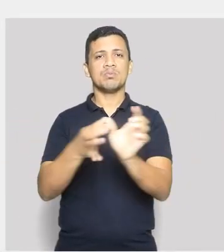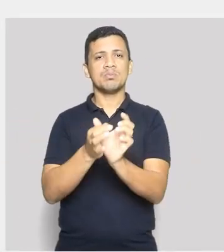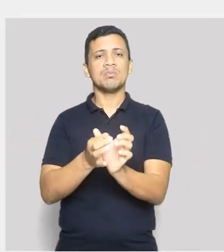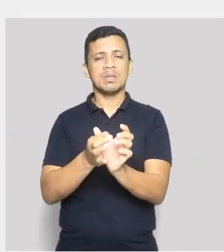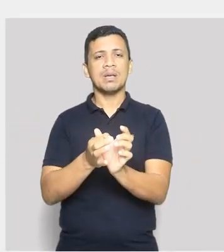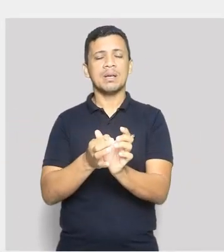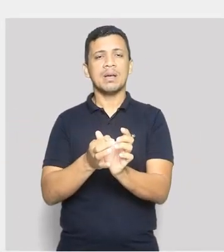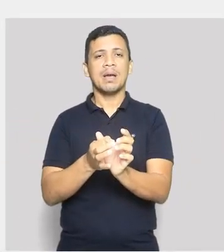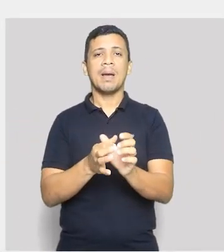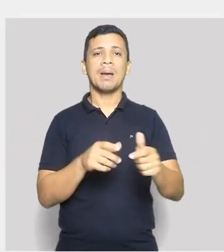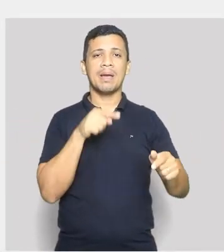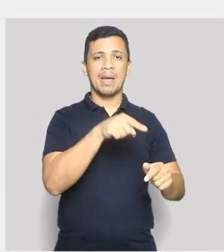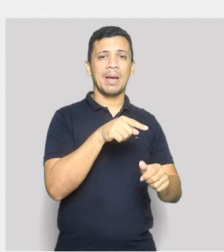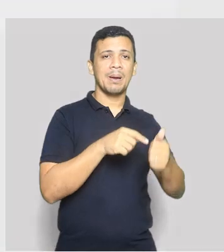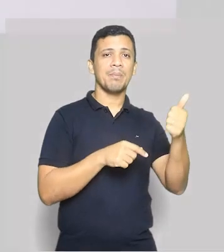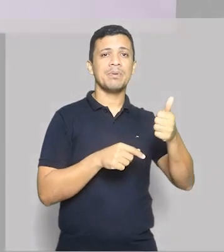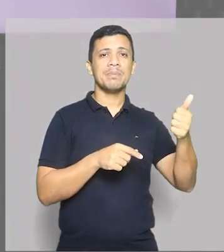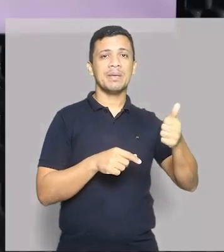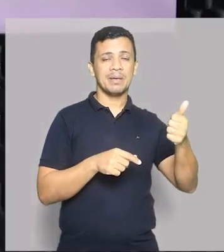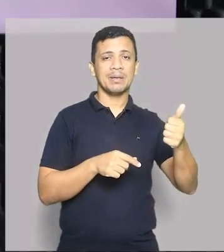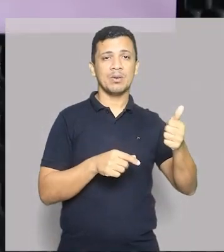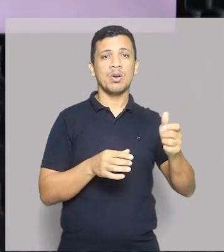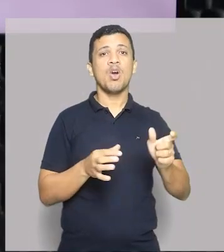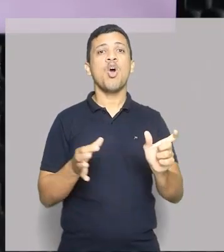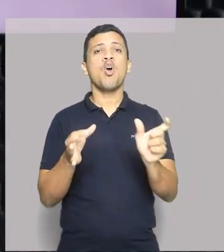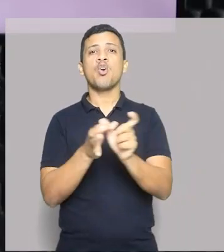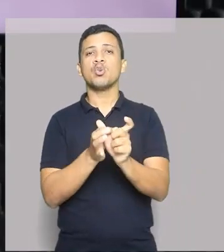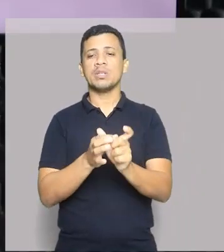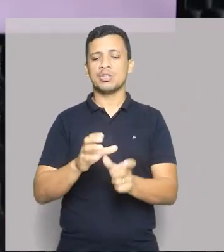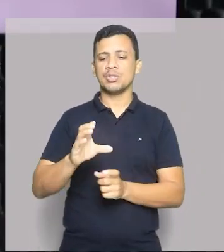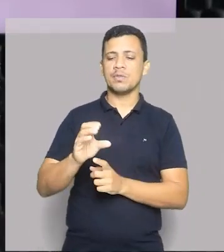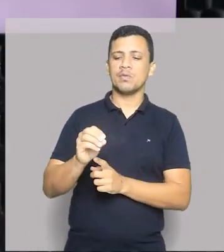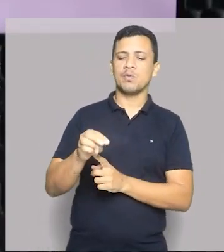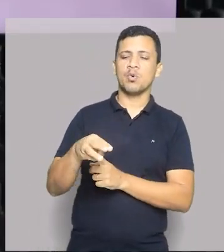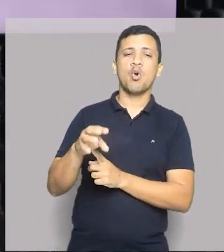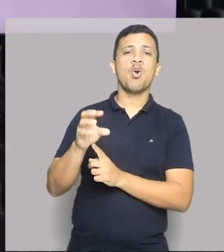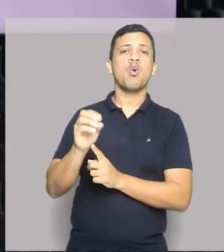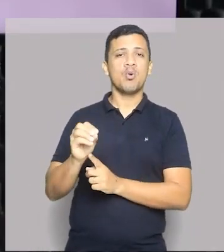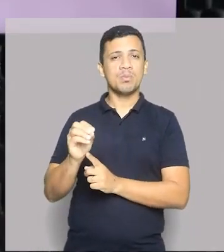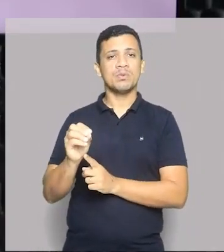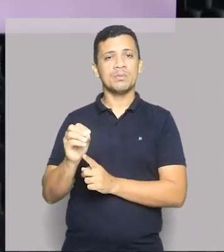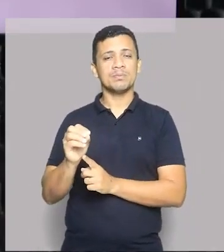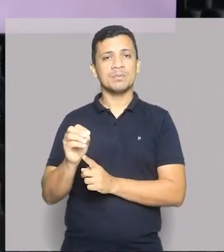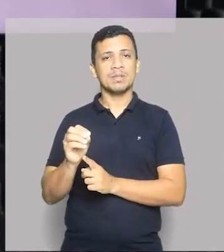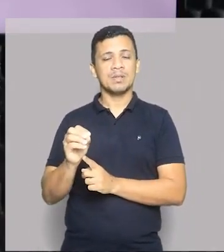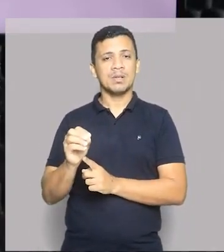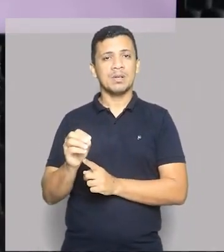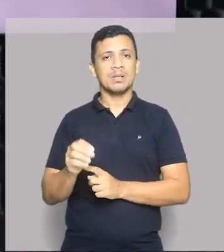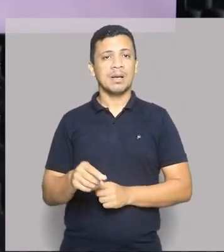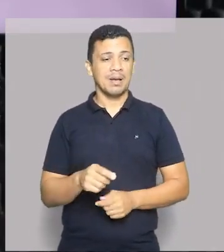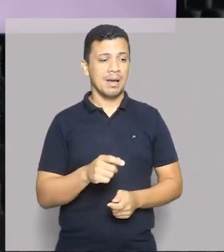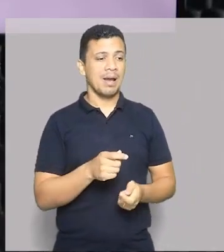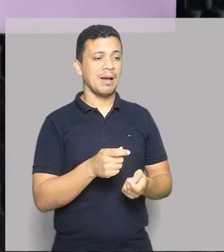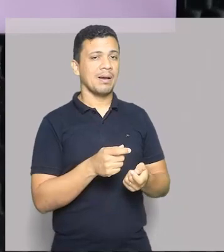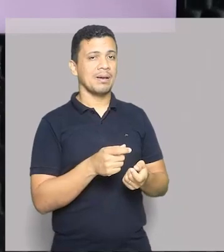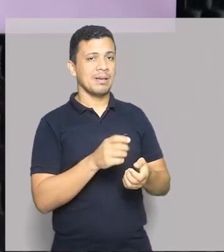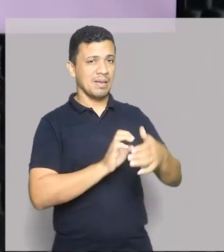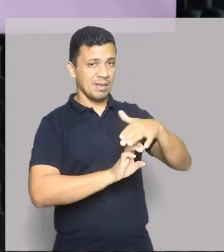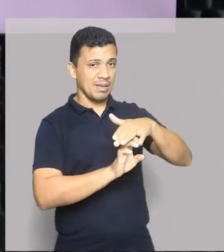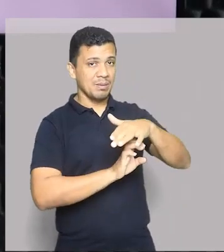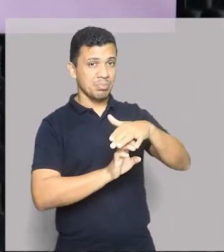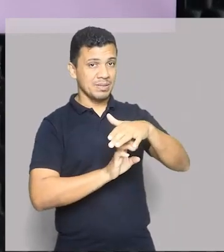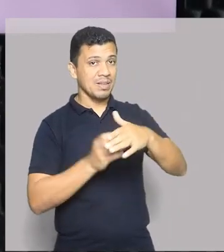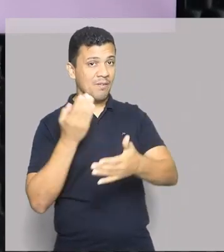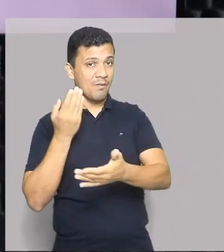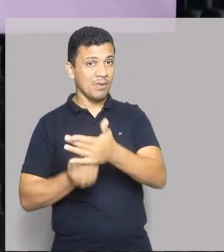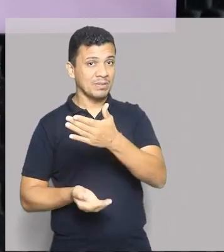O conectivo é o como, observem. Ele poderia perfeitamente estar na ordem direta. A empresa faliu, eu só